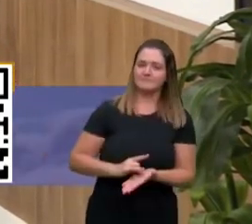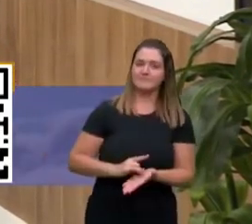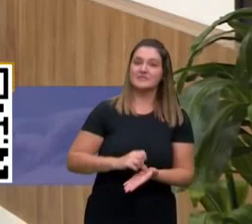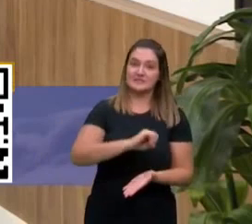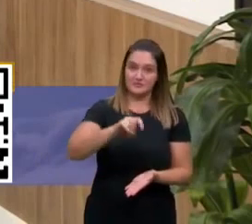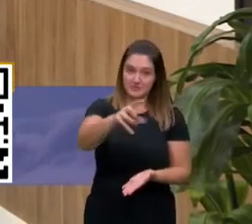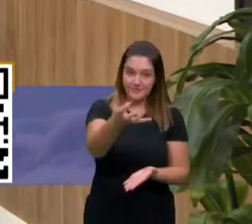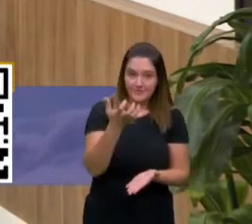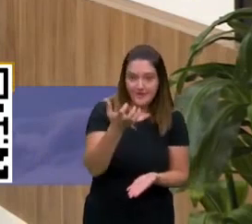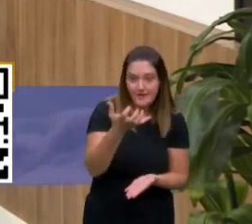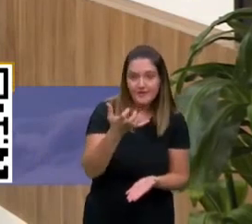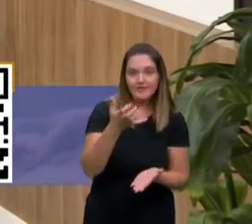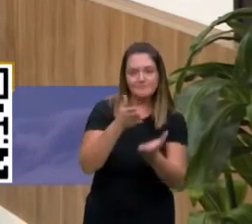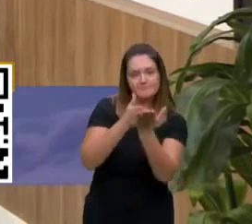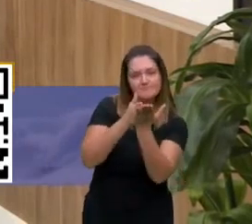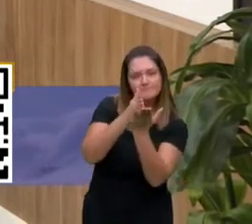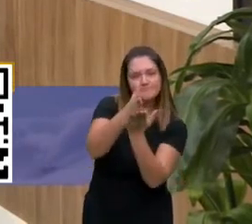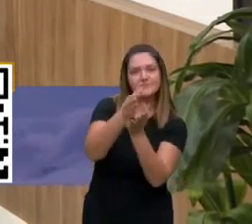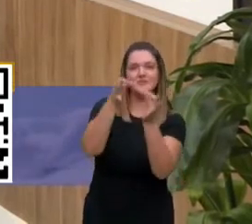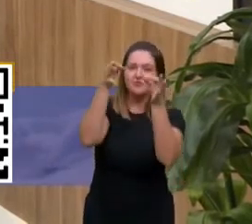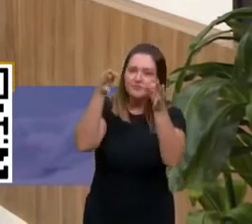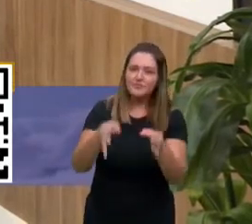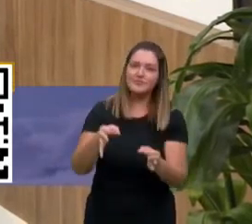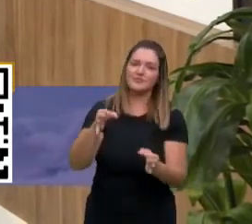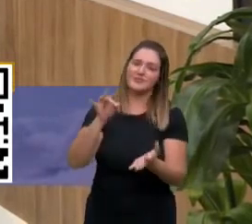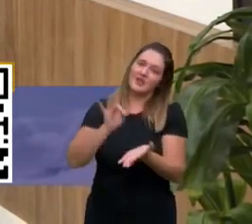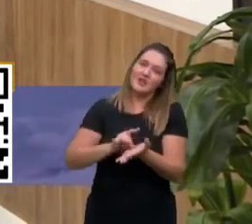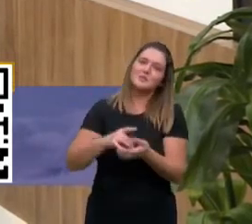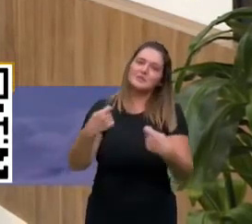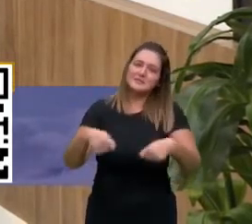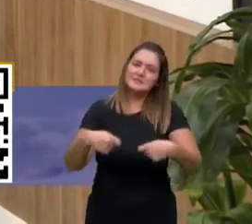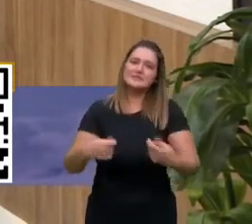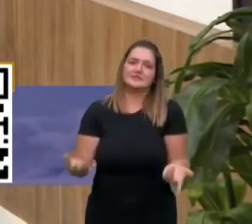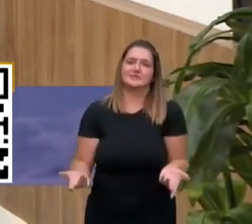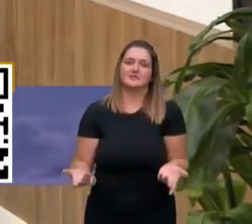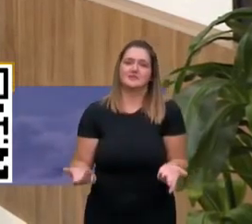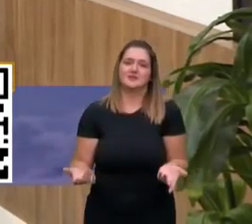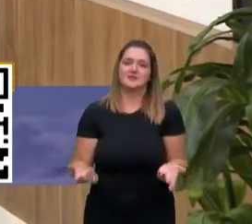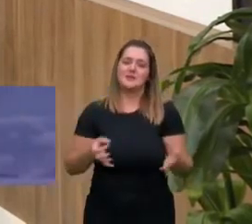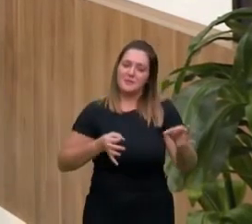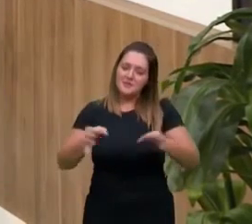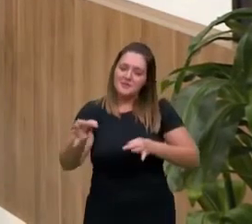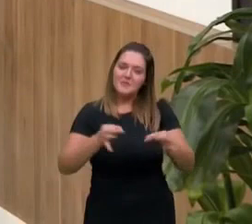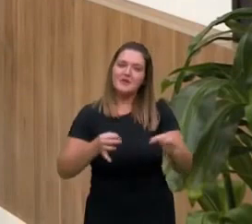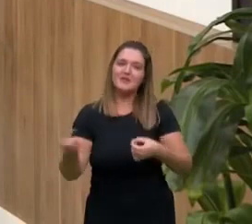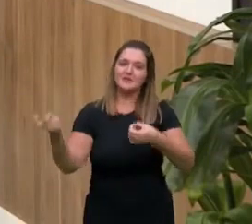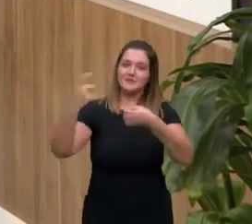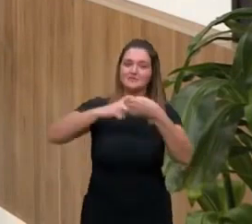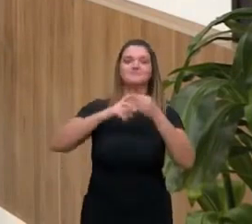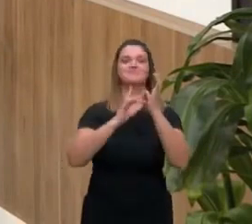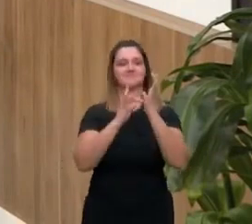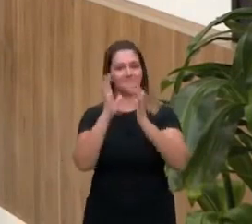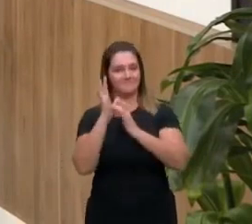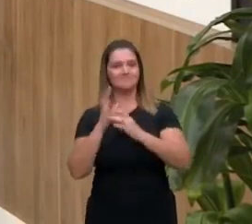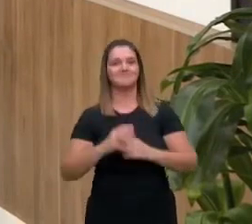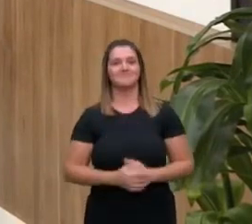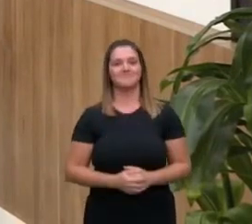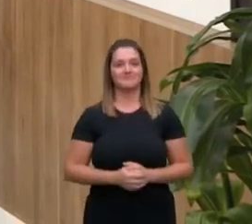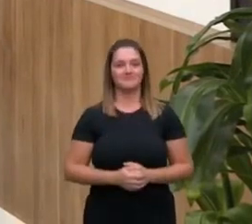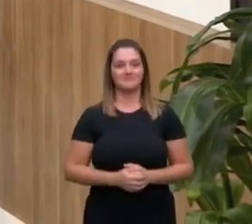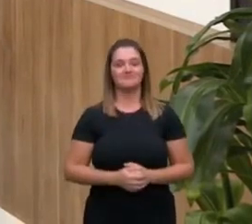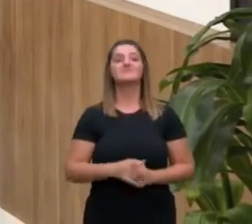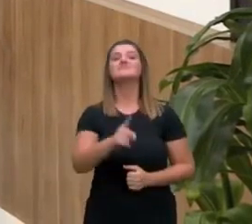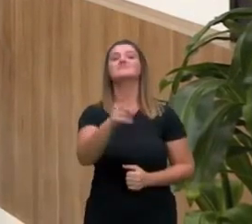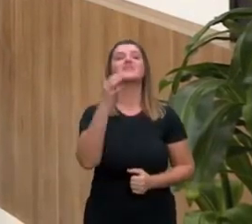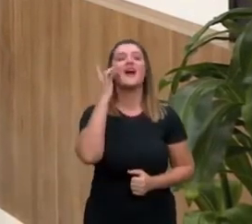igreja verdadeira, para você seguir a coisa certa e se preparar para a volta de Jesus. O que